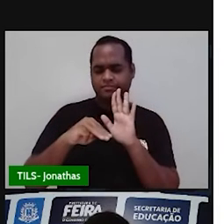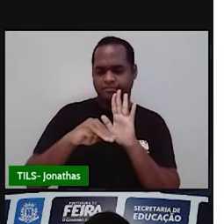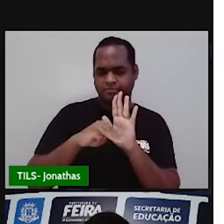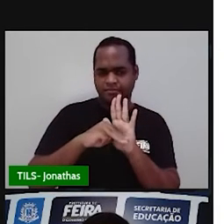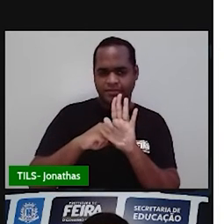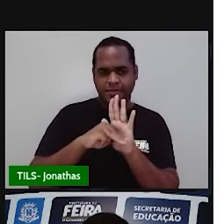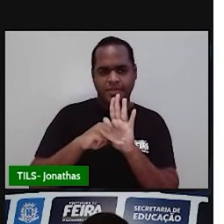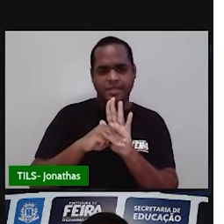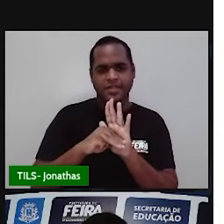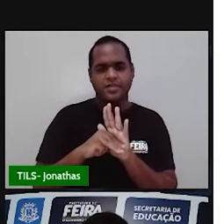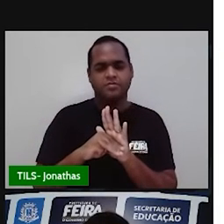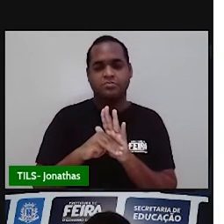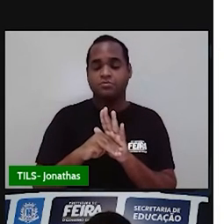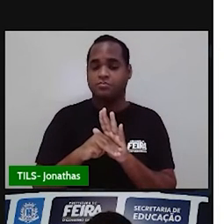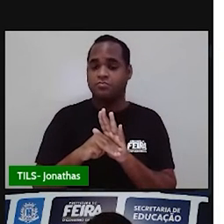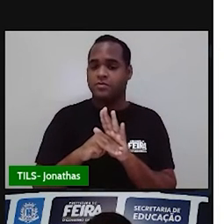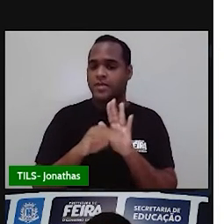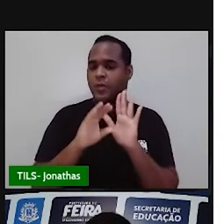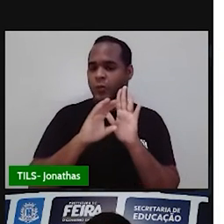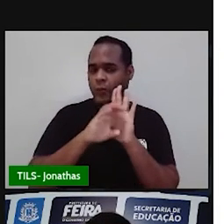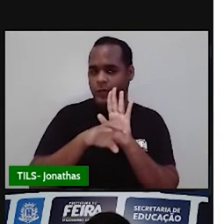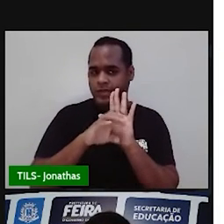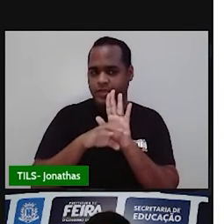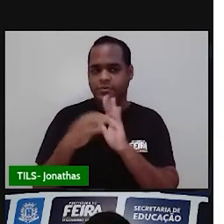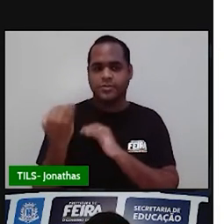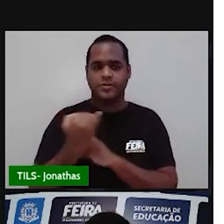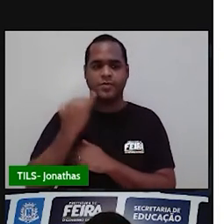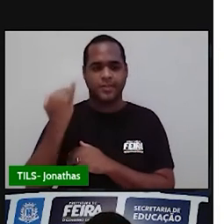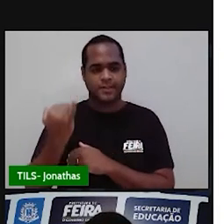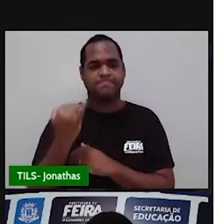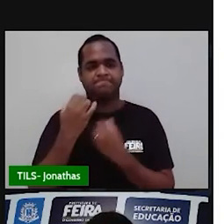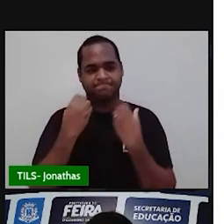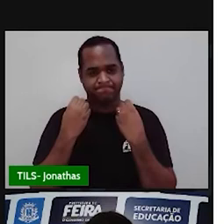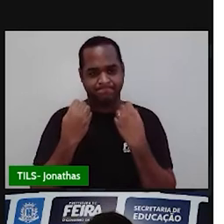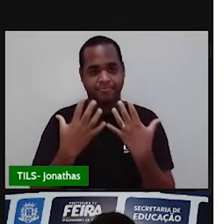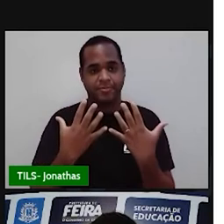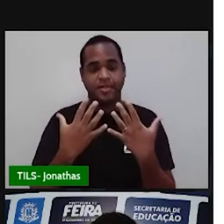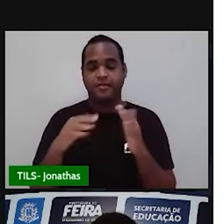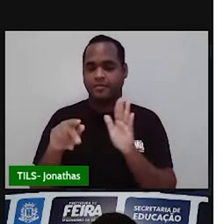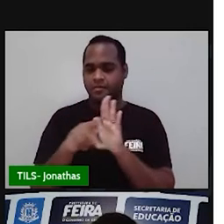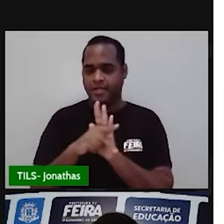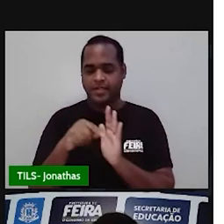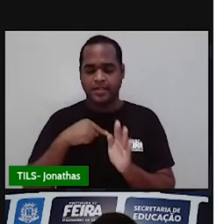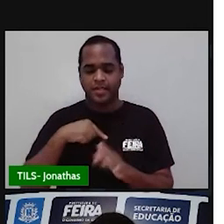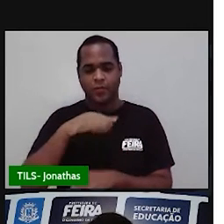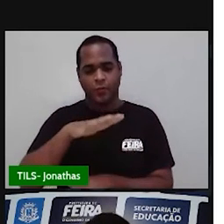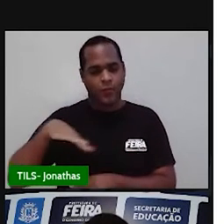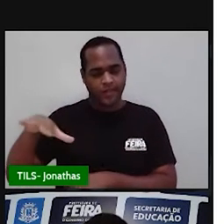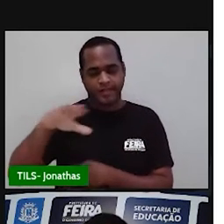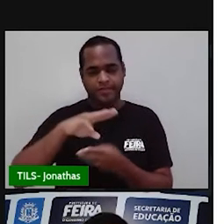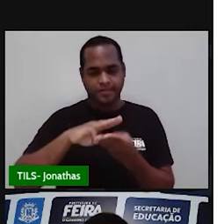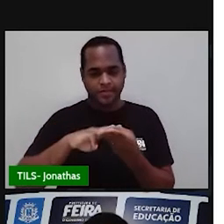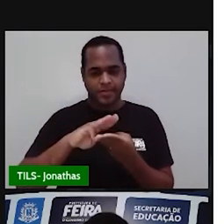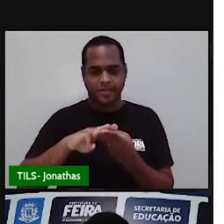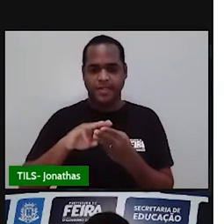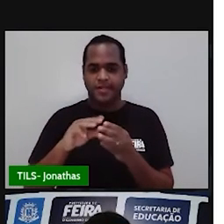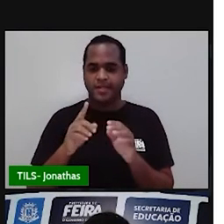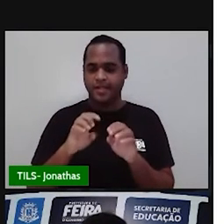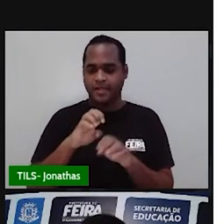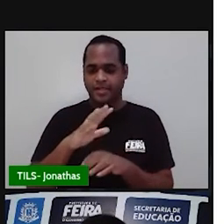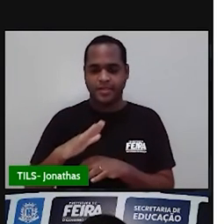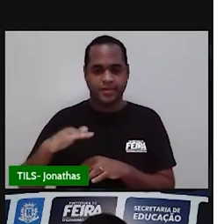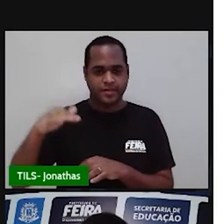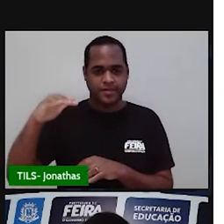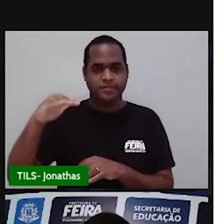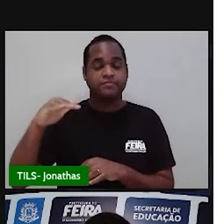né, que é um conceito bastante importante. Né? Faz parte de uma área da matemática chamada